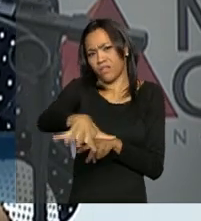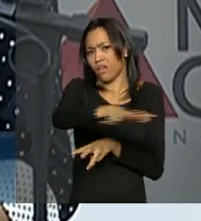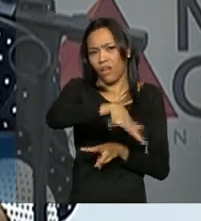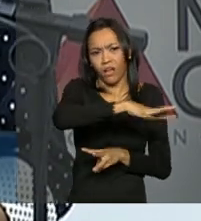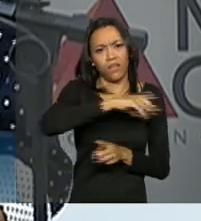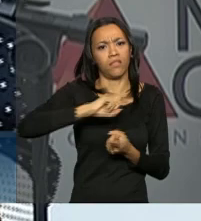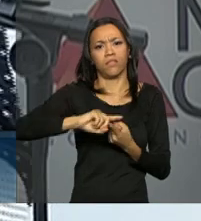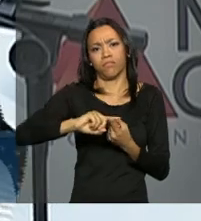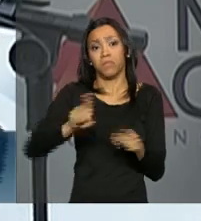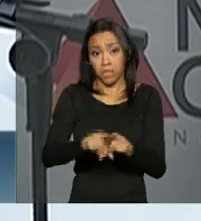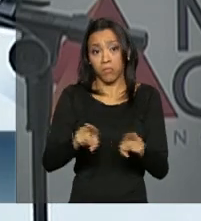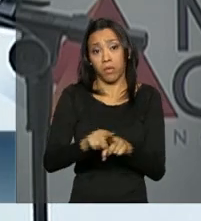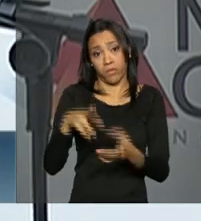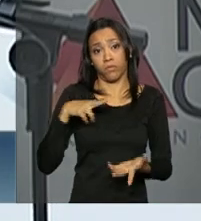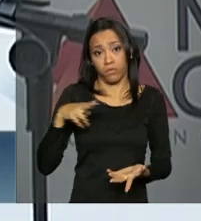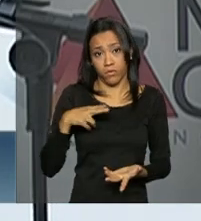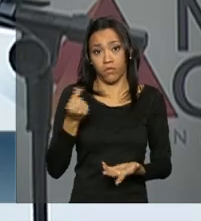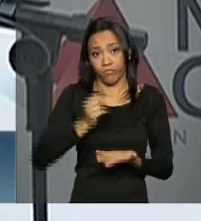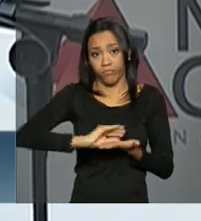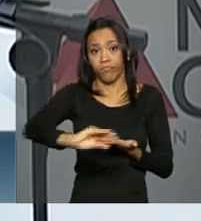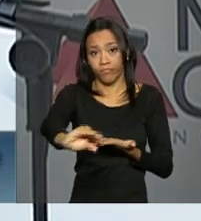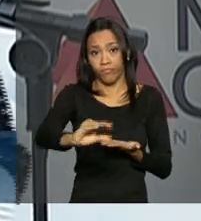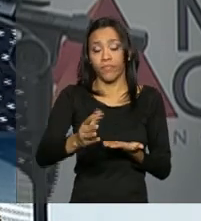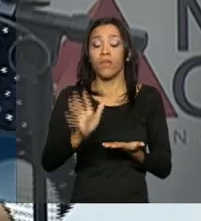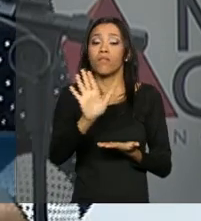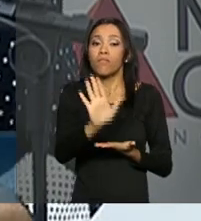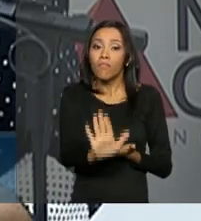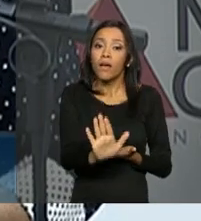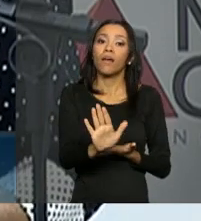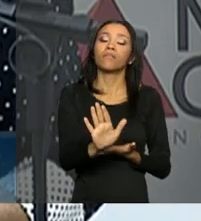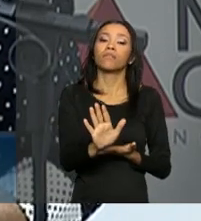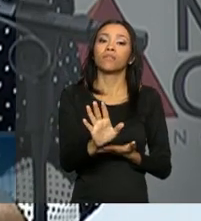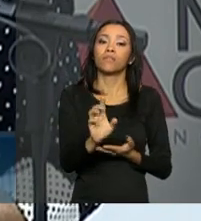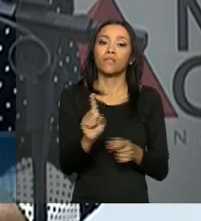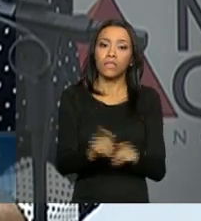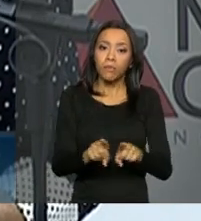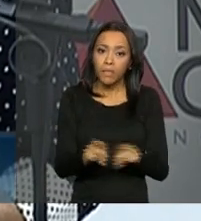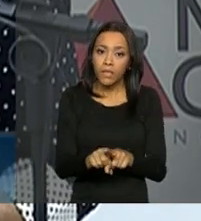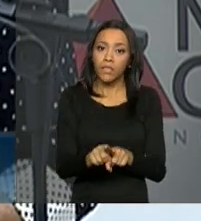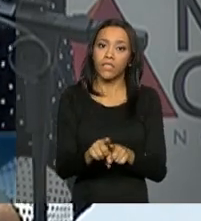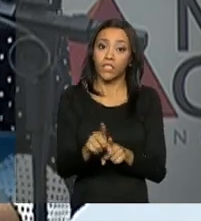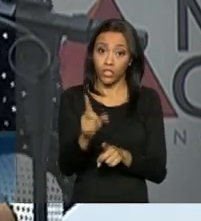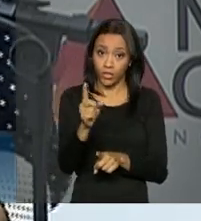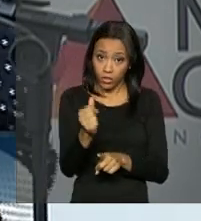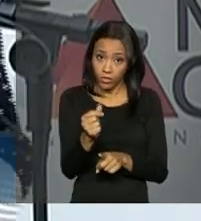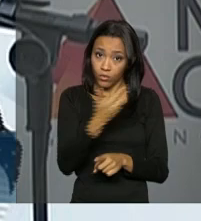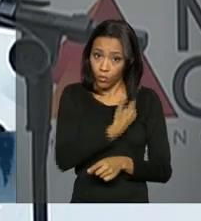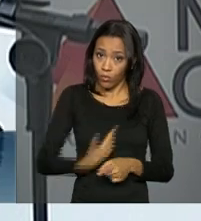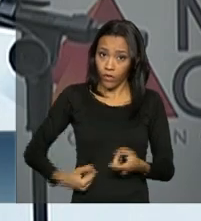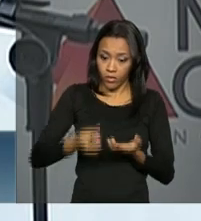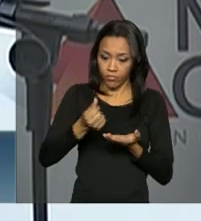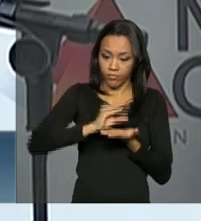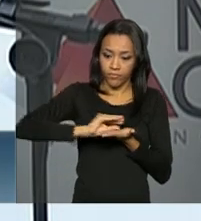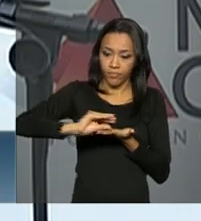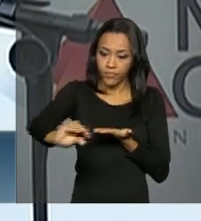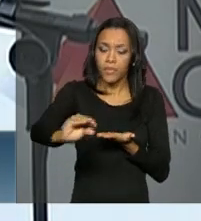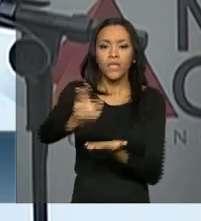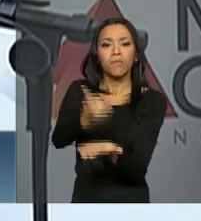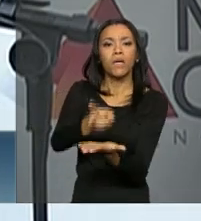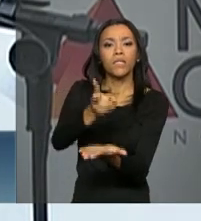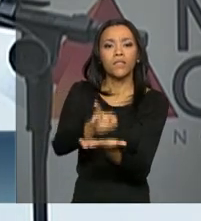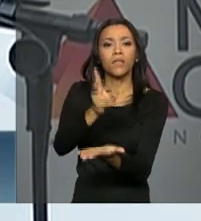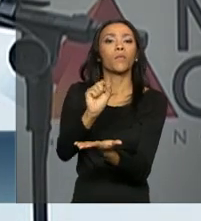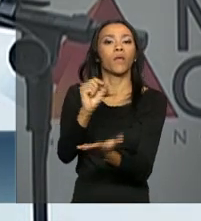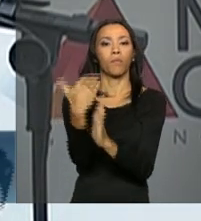investimentos privados, mas também, dentro das nossas possibilidades, investimentos públicos e a manutenção de programas